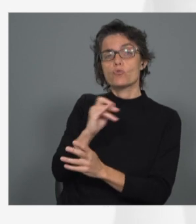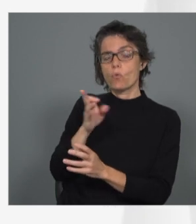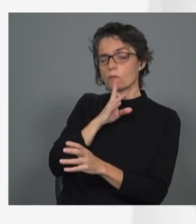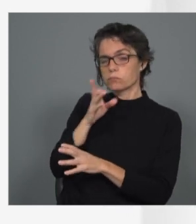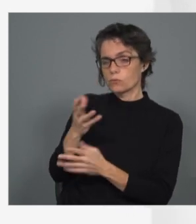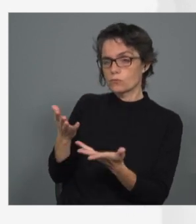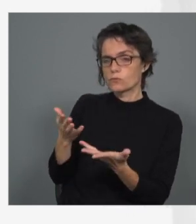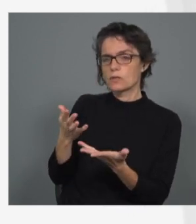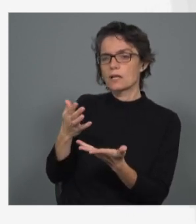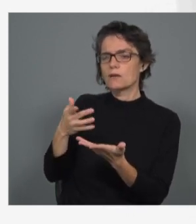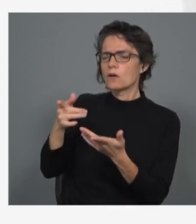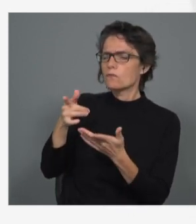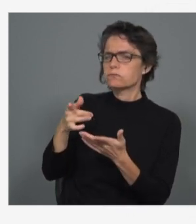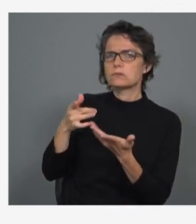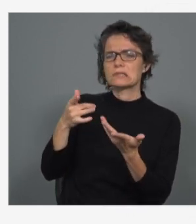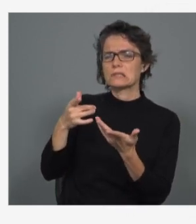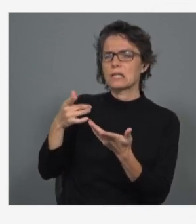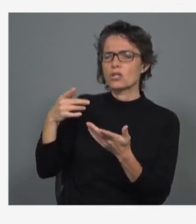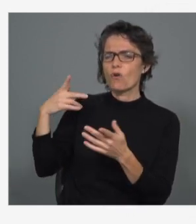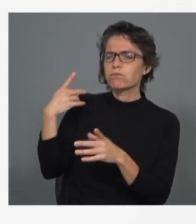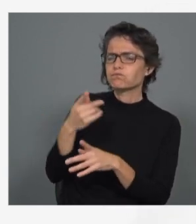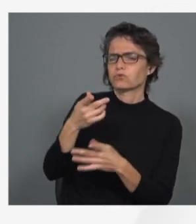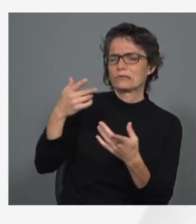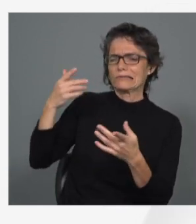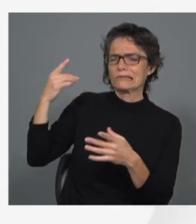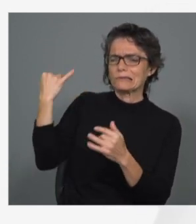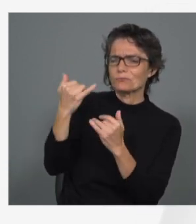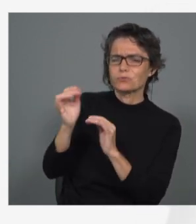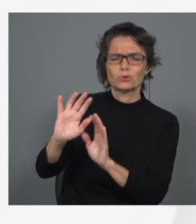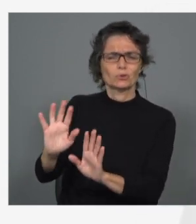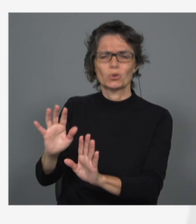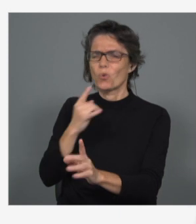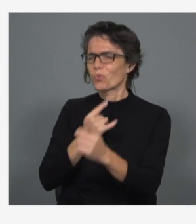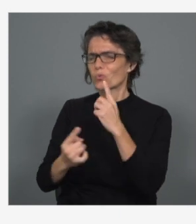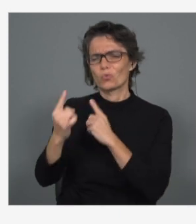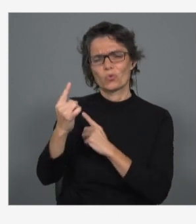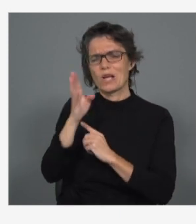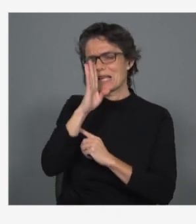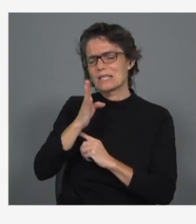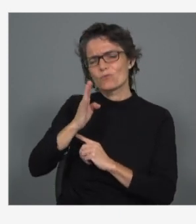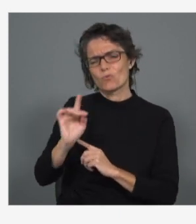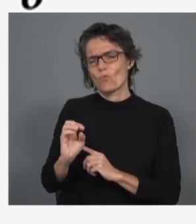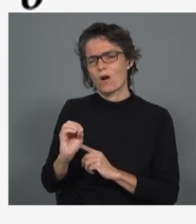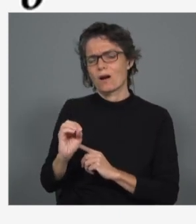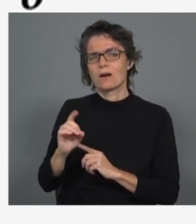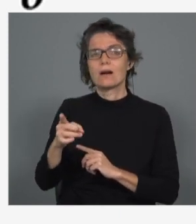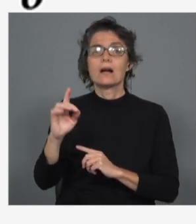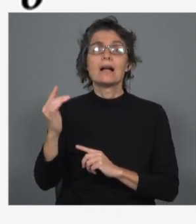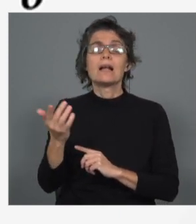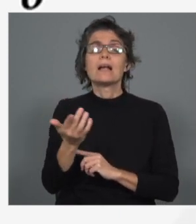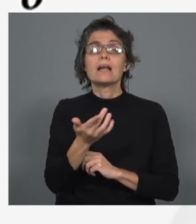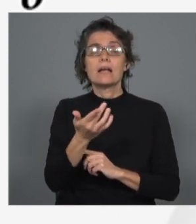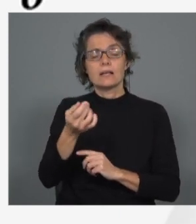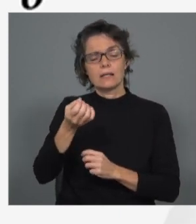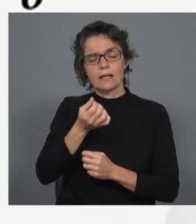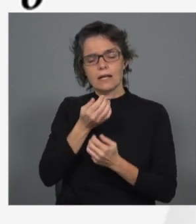respondeu-lhes: não pratiqueis violência com ninguém, nem denunciais injustamente, e contentai-vos com o